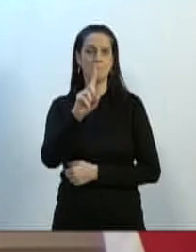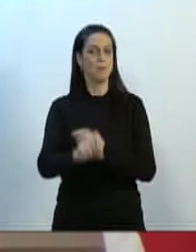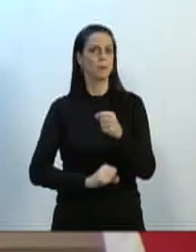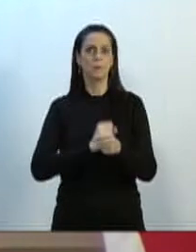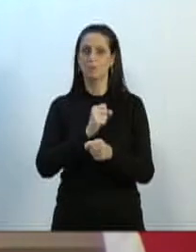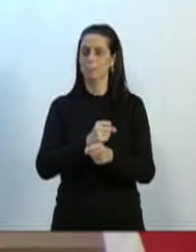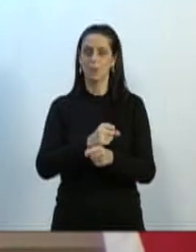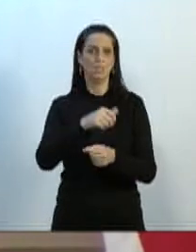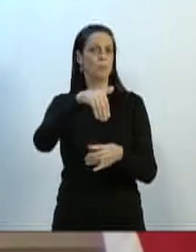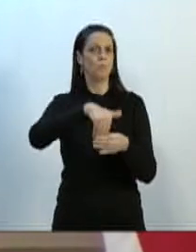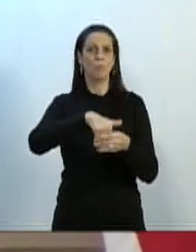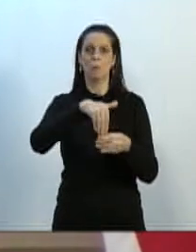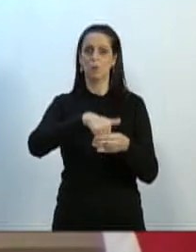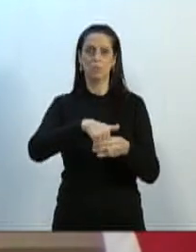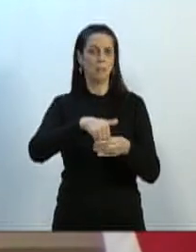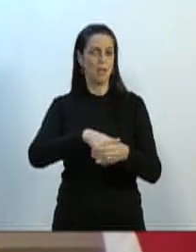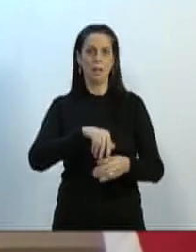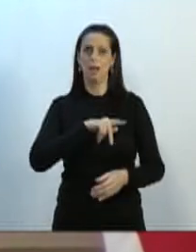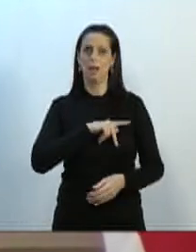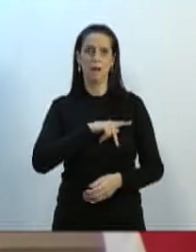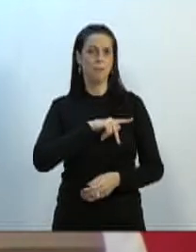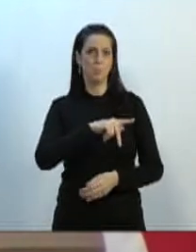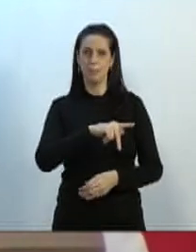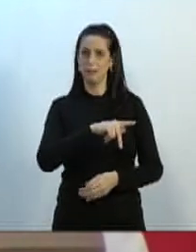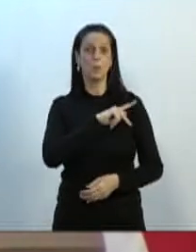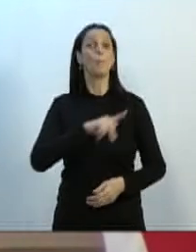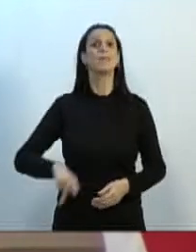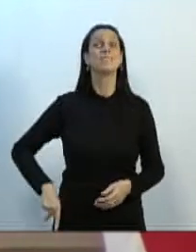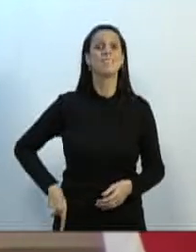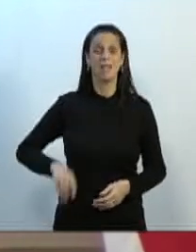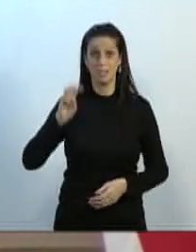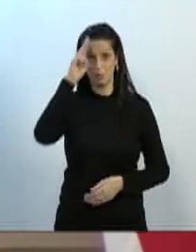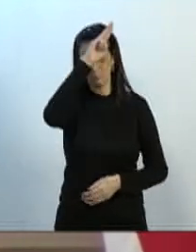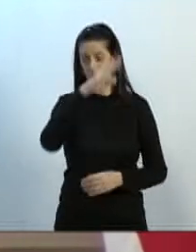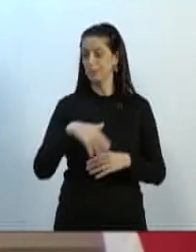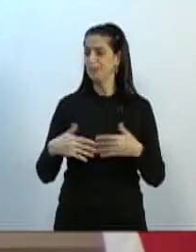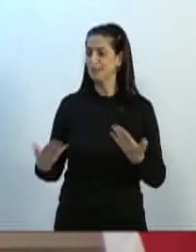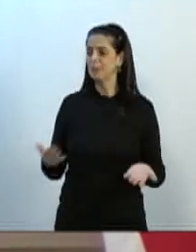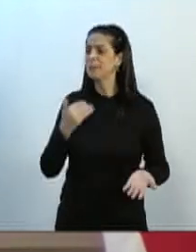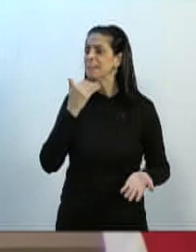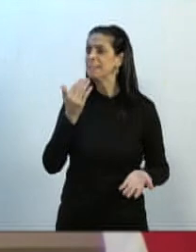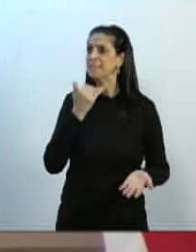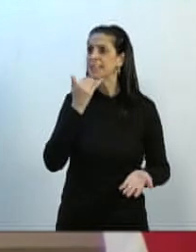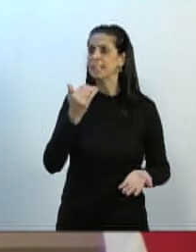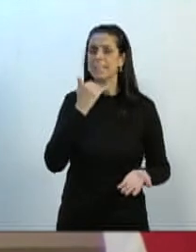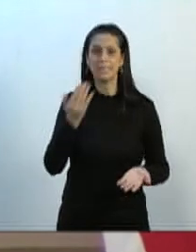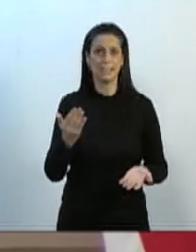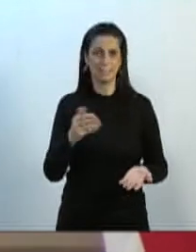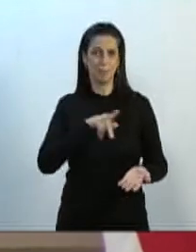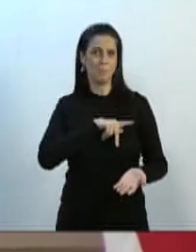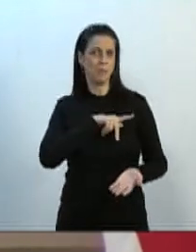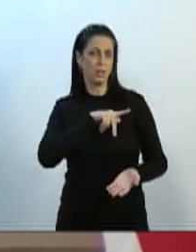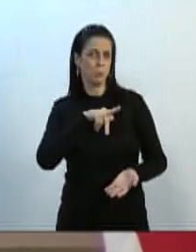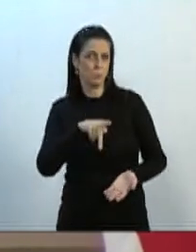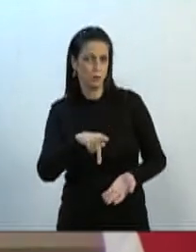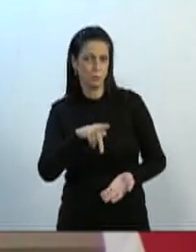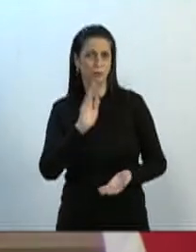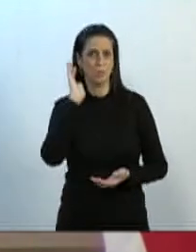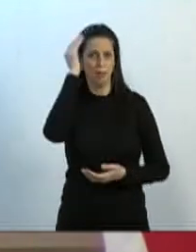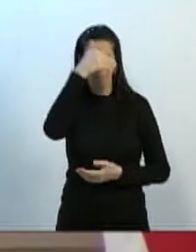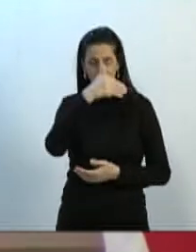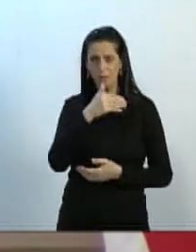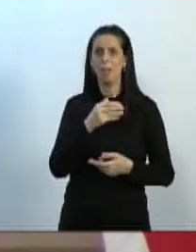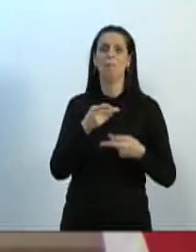está. Então, não adianta, senhores, não fazer lá no 9º ano da escola municipal e lá para a escola pública querendo angariar votos, quando